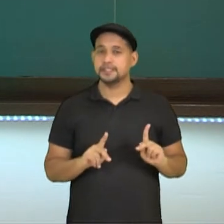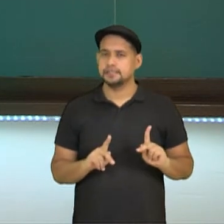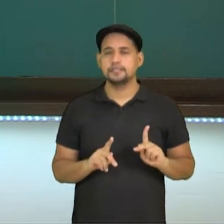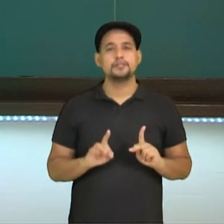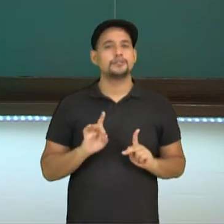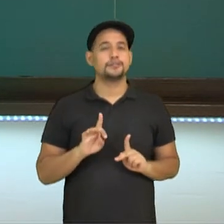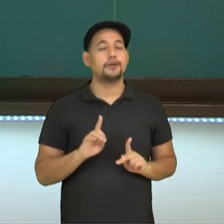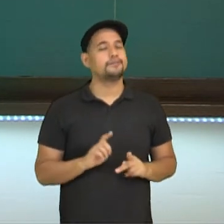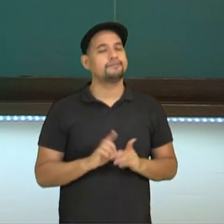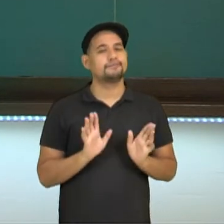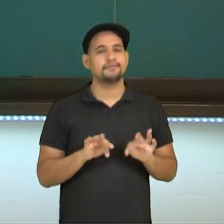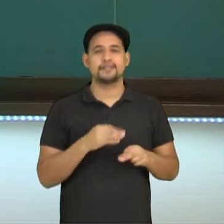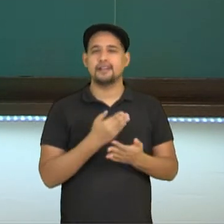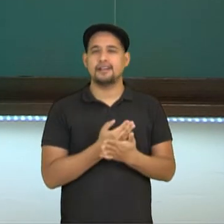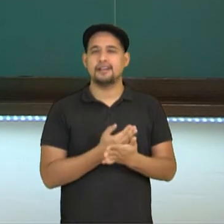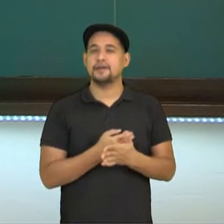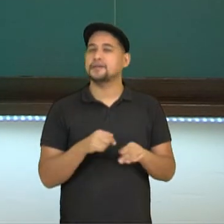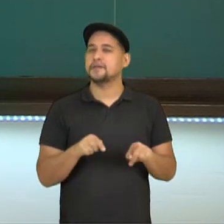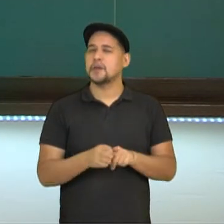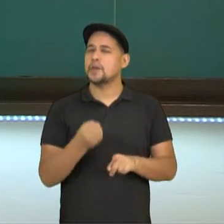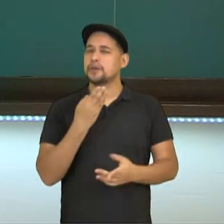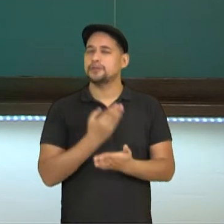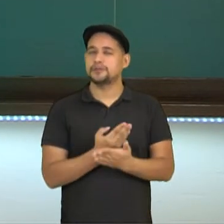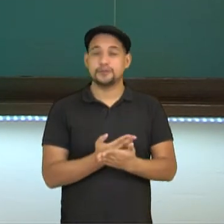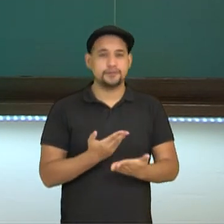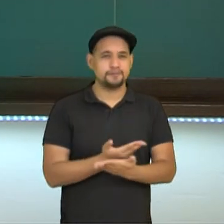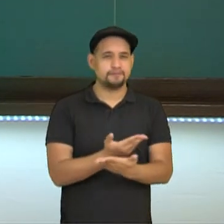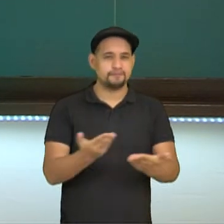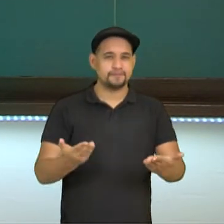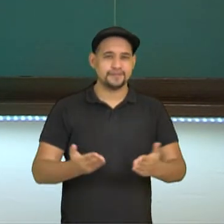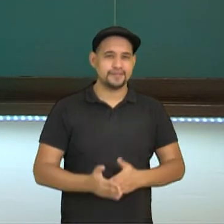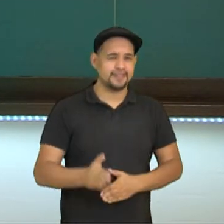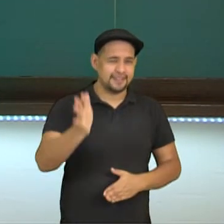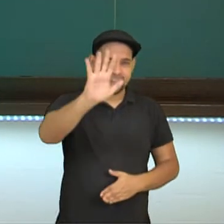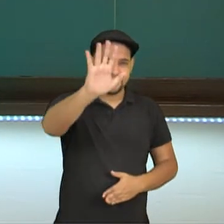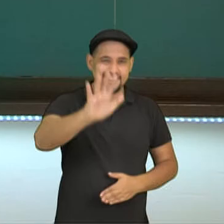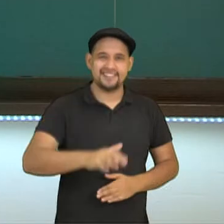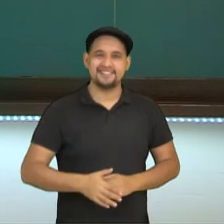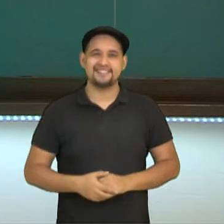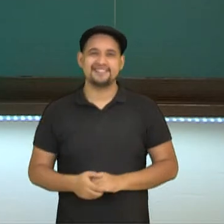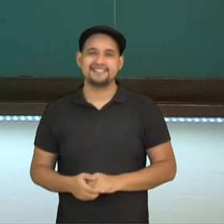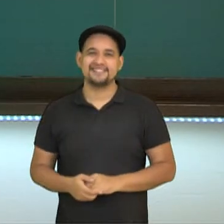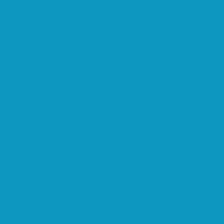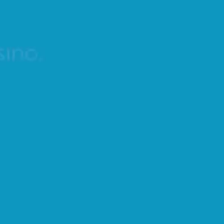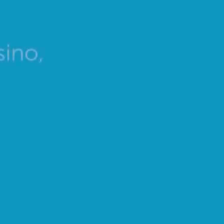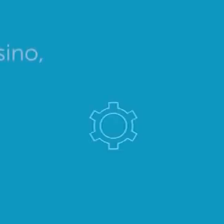É isso. Ficamos por aqui nessa aula. Bons estudos para você. Tchau, povo!